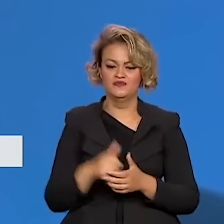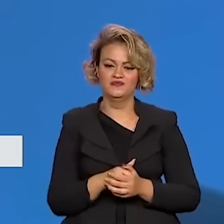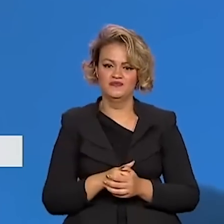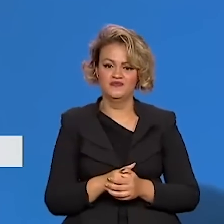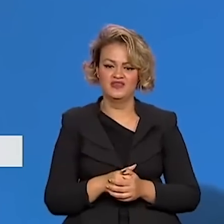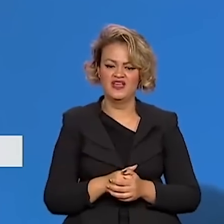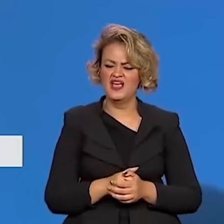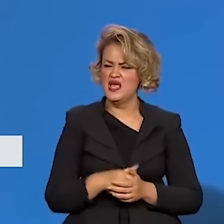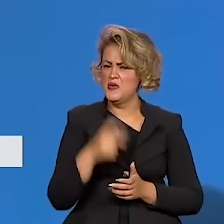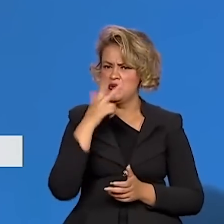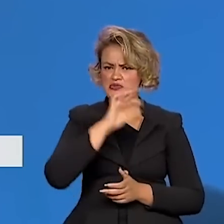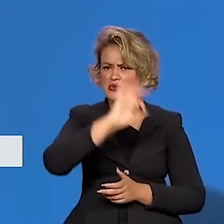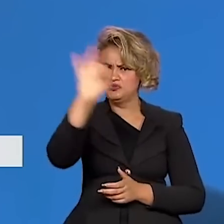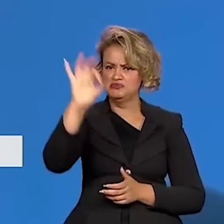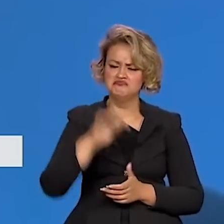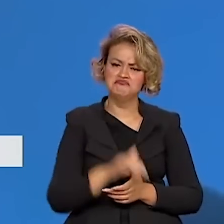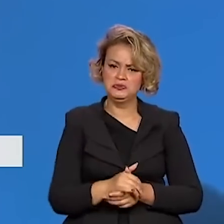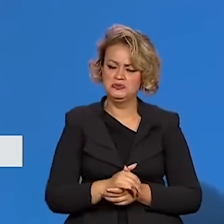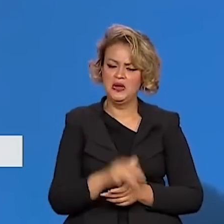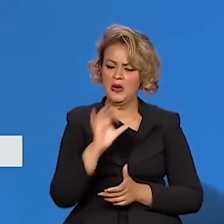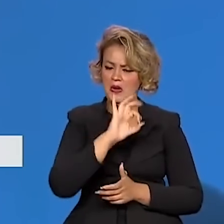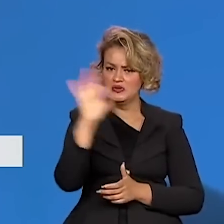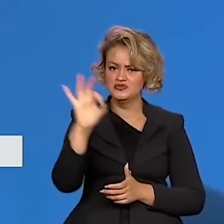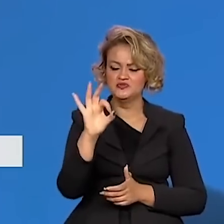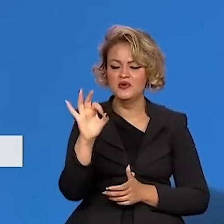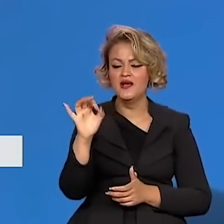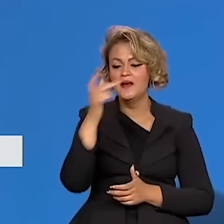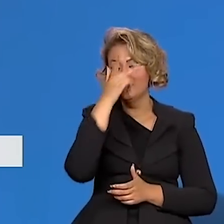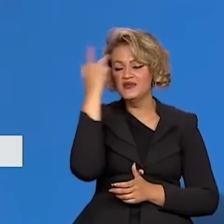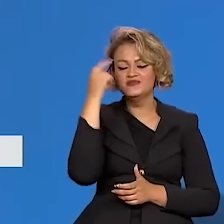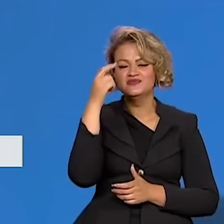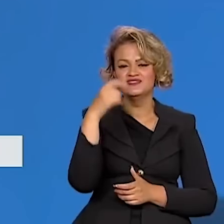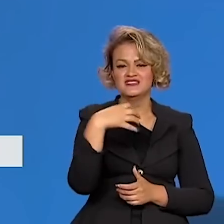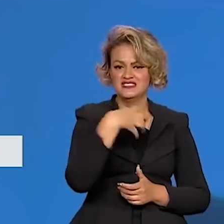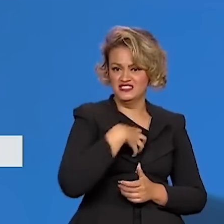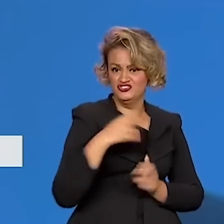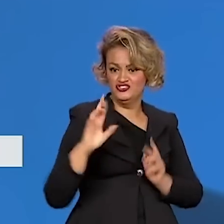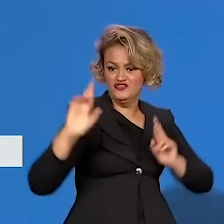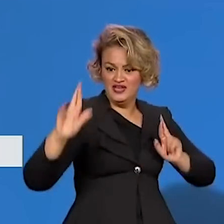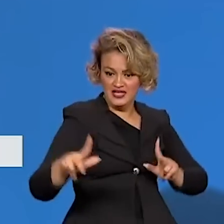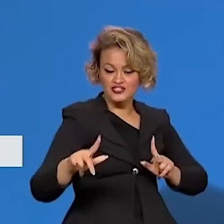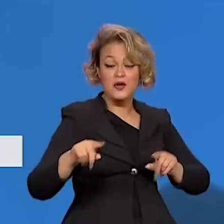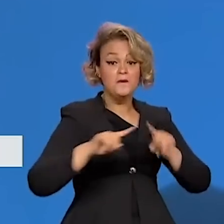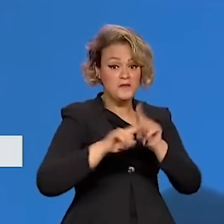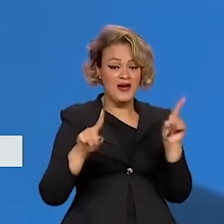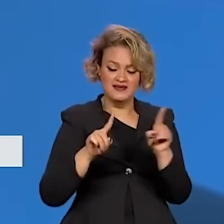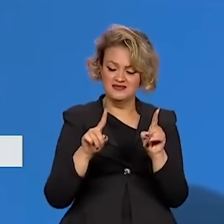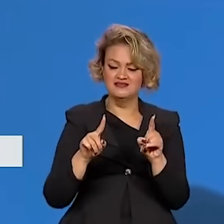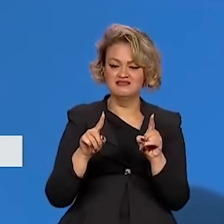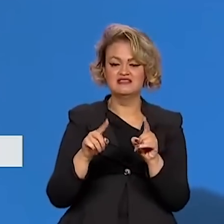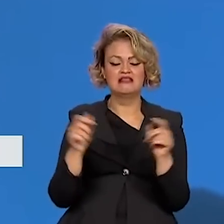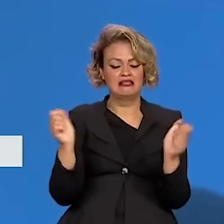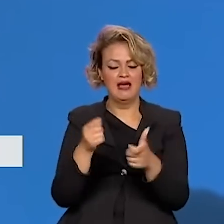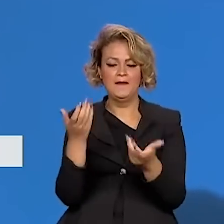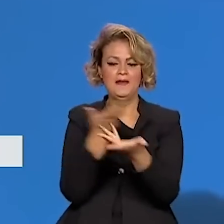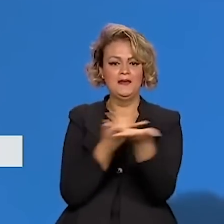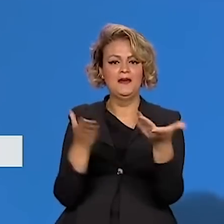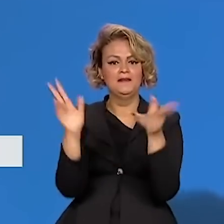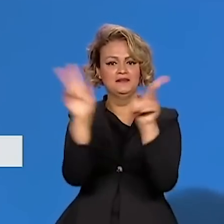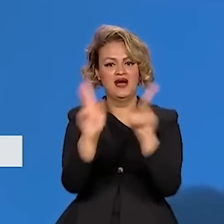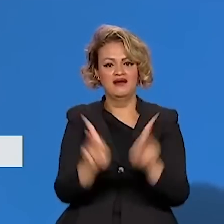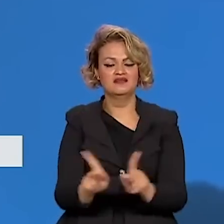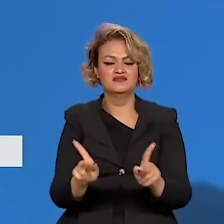eu acho uma coisa extraordinária é as pessoas que pensam diferente estabelecer uma regra de convivência